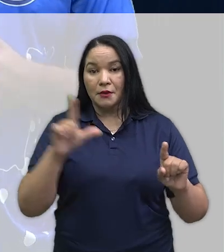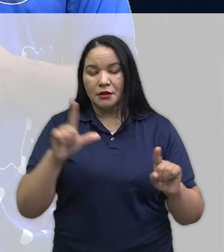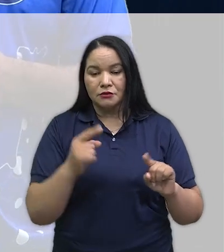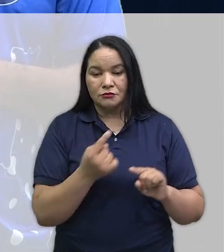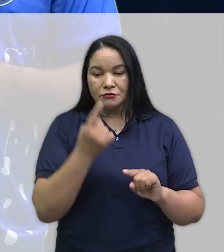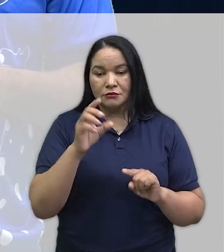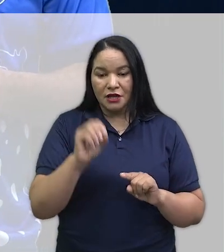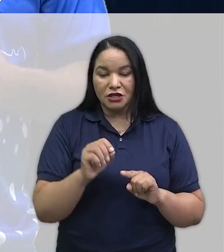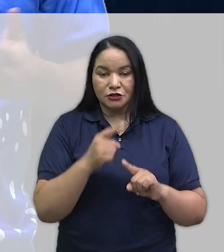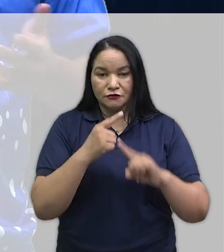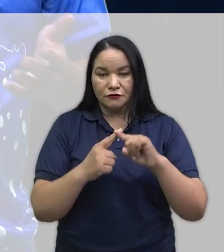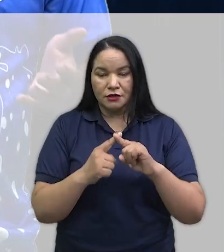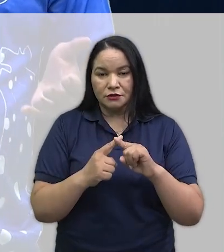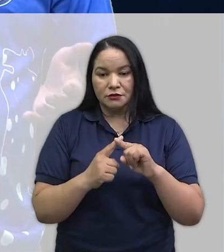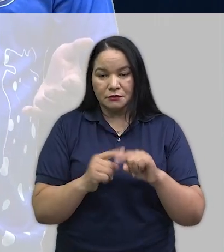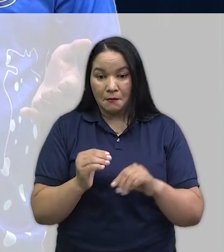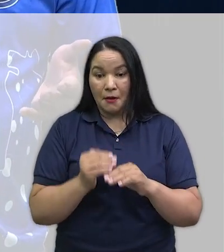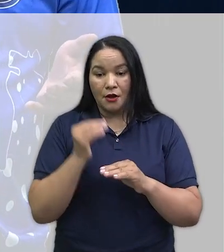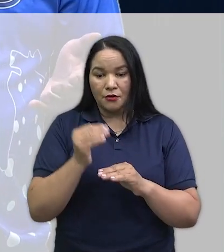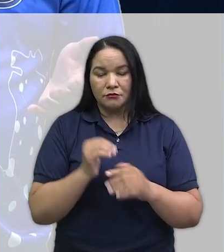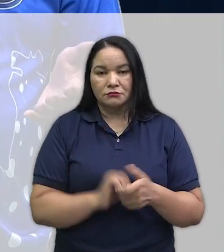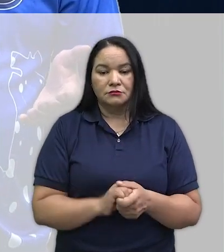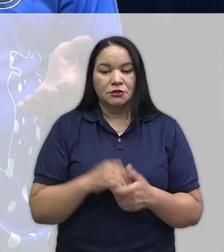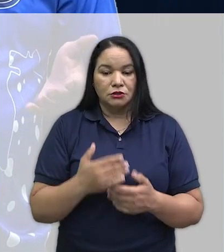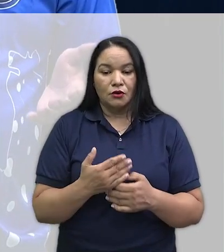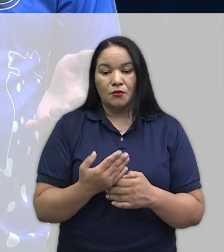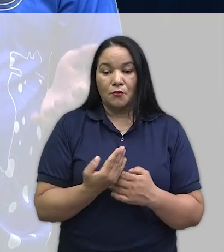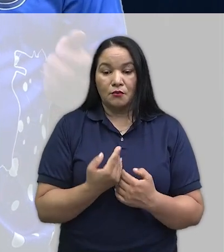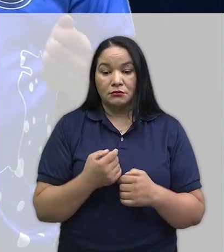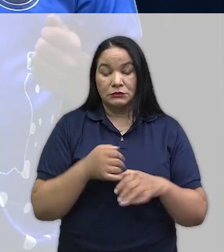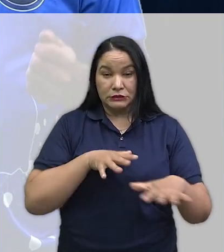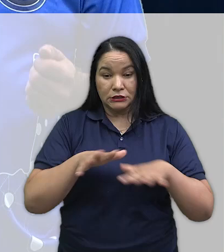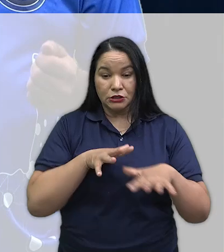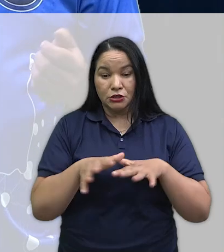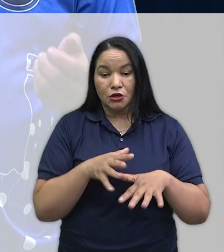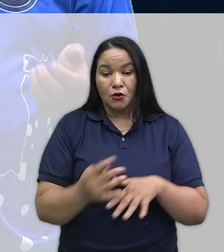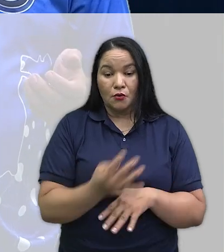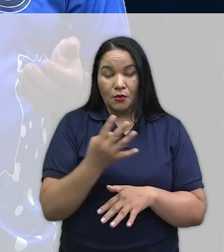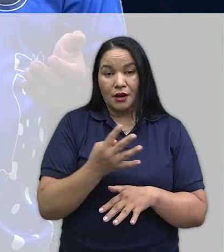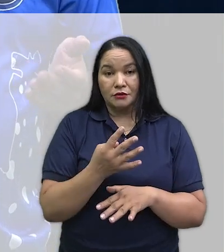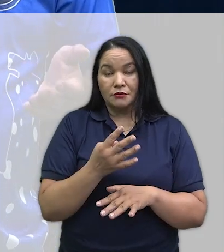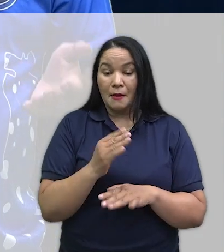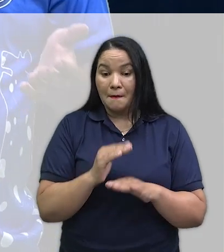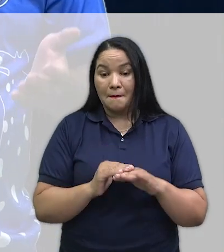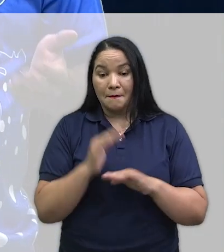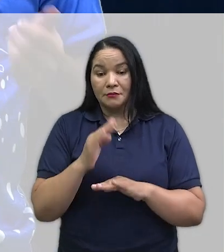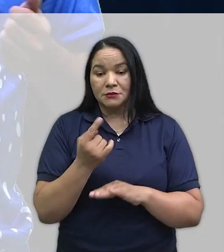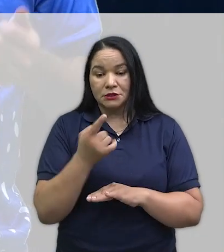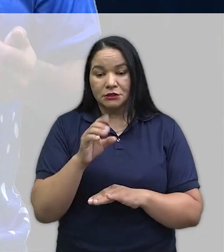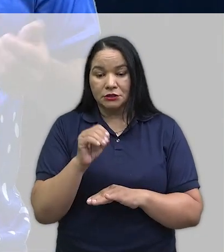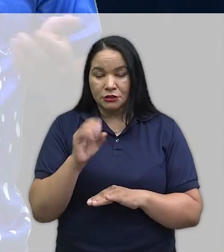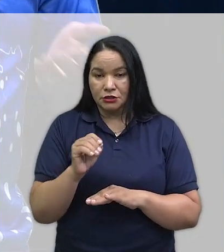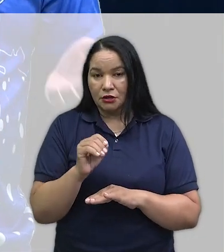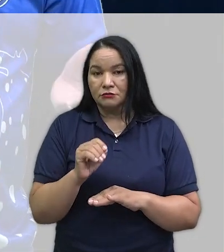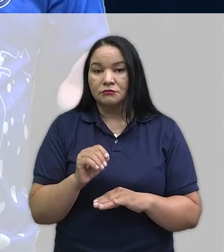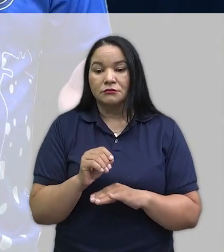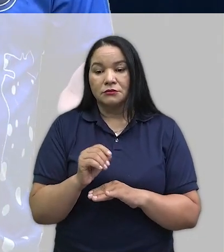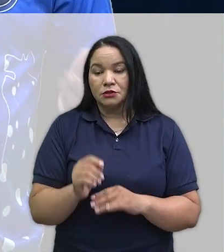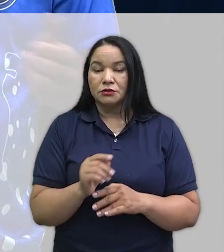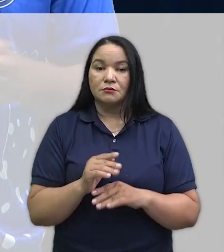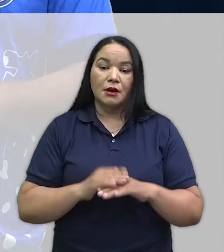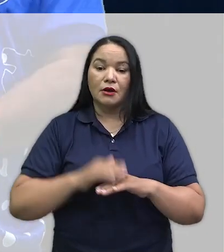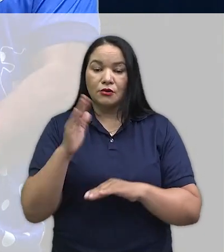maior. Dessa forma, um sismo de magnitude 4 é 100 vezes maior que um de